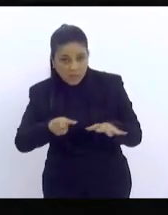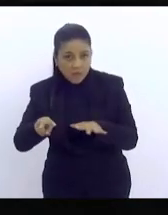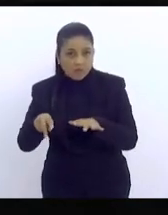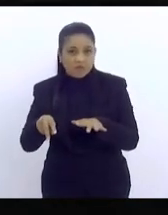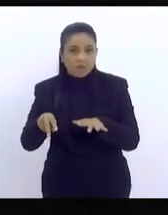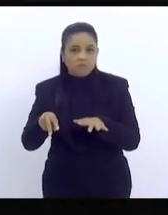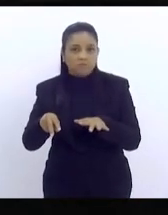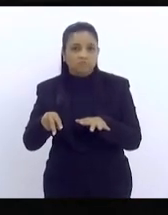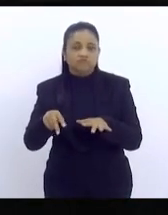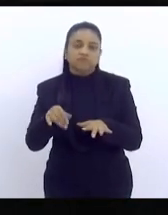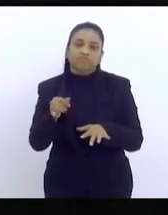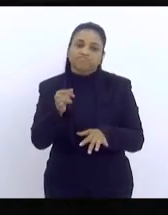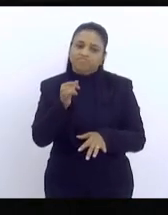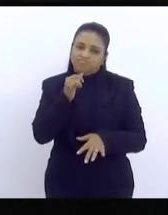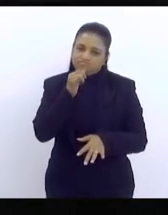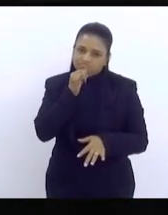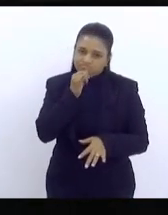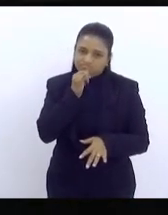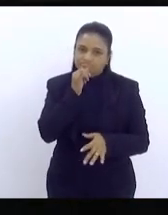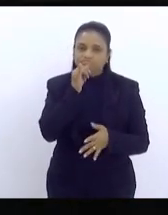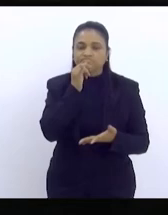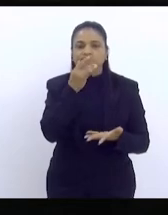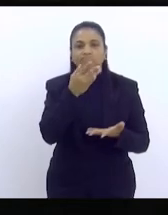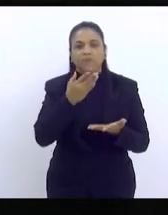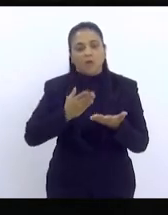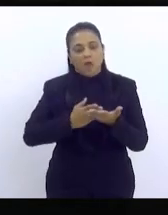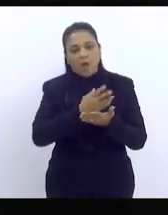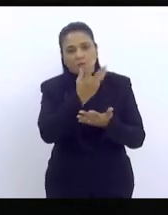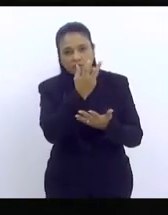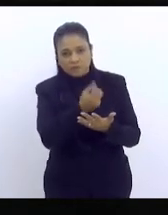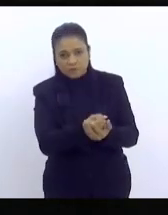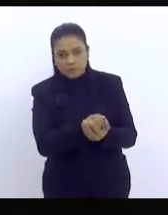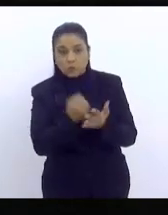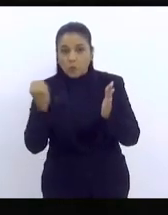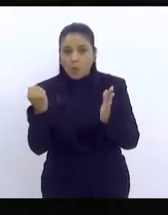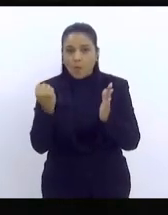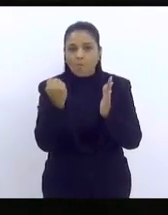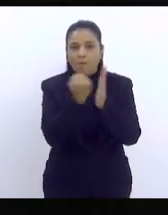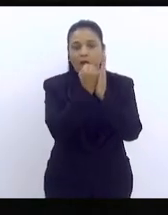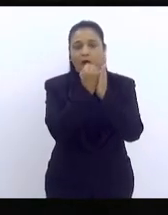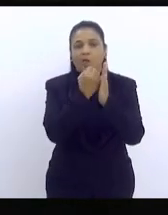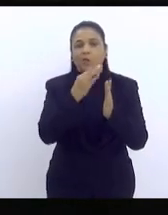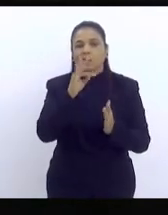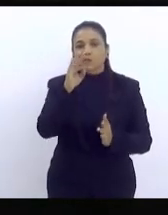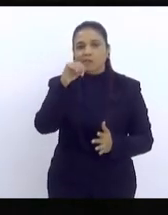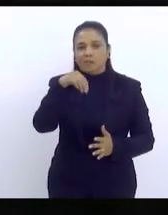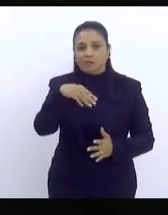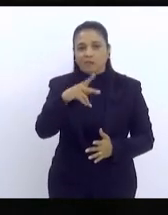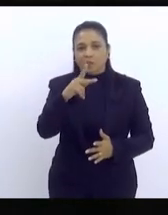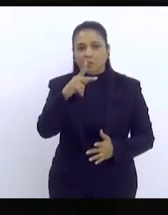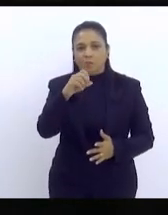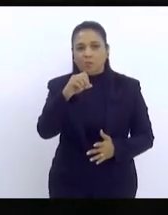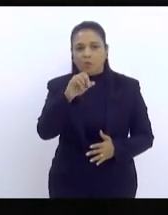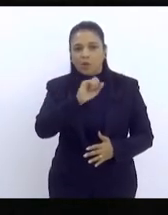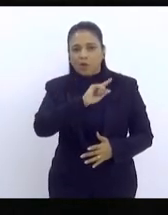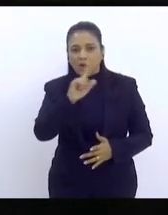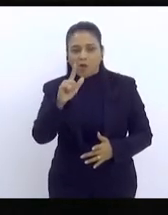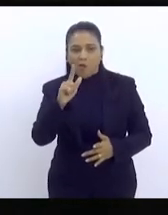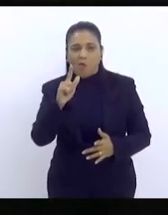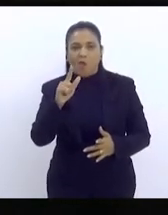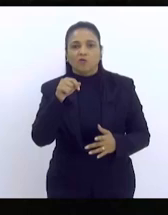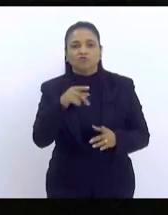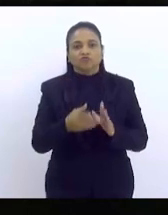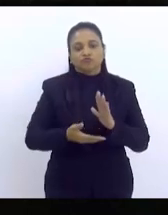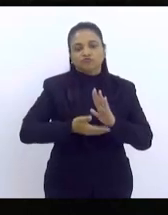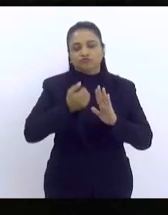uma triste realidade que foi aprovação do Marco temporal Marco este que flexibiliza que retira